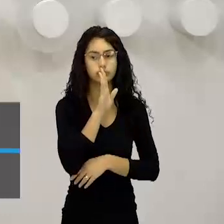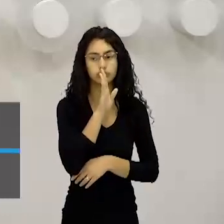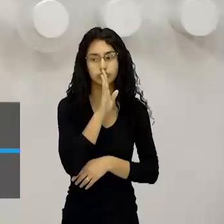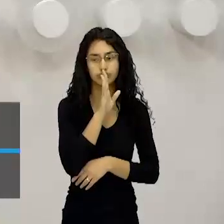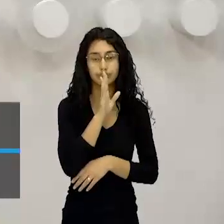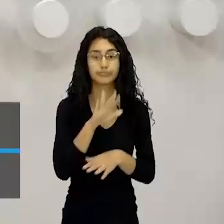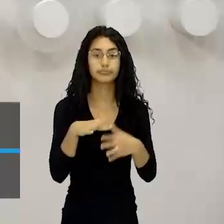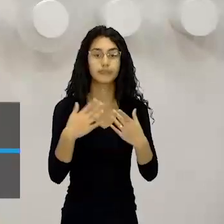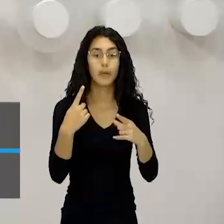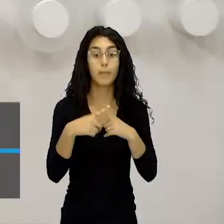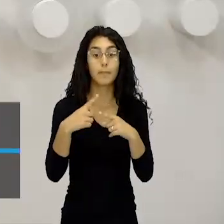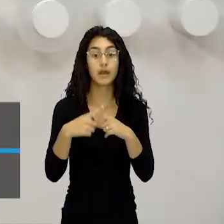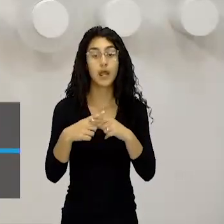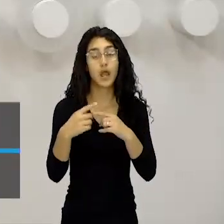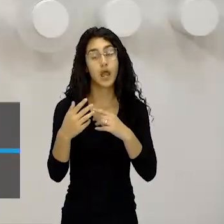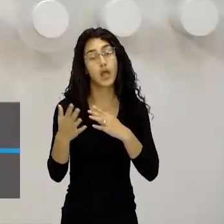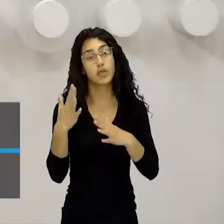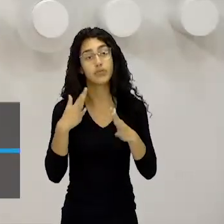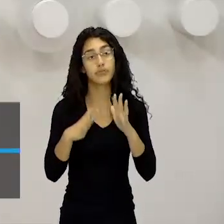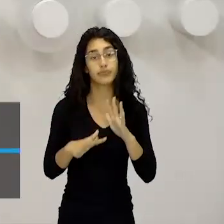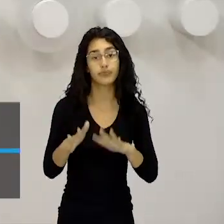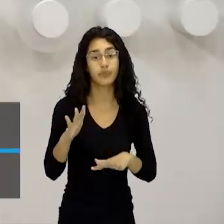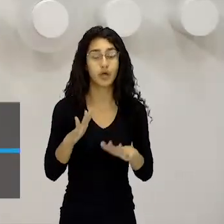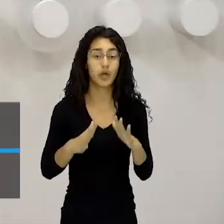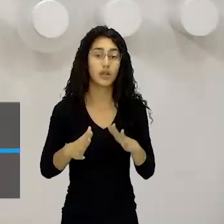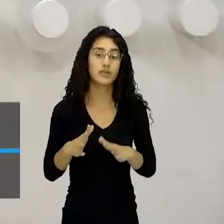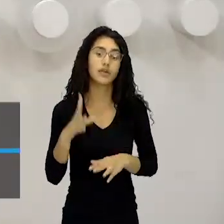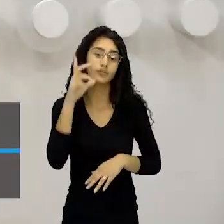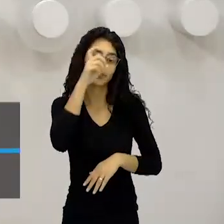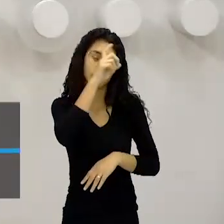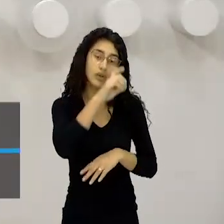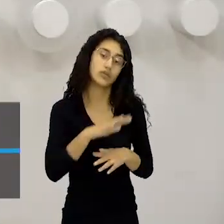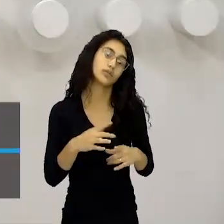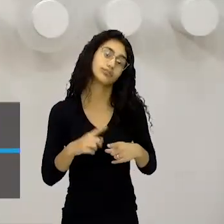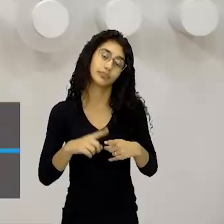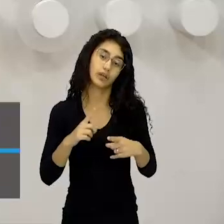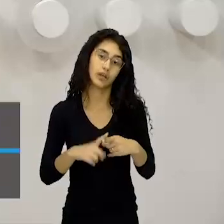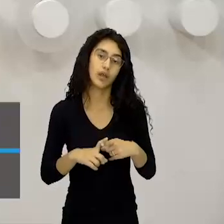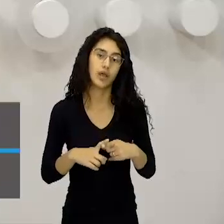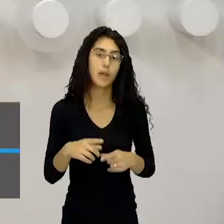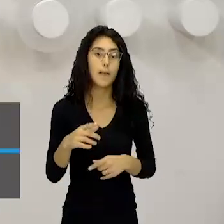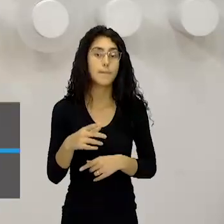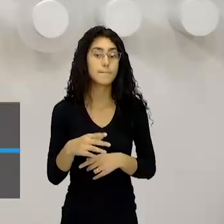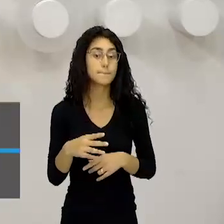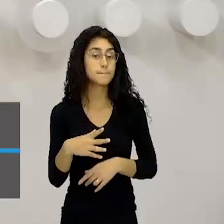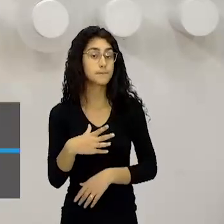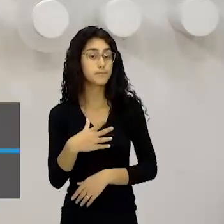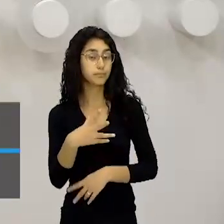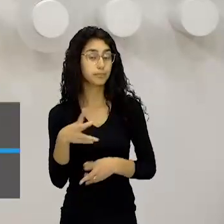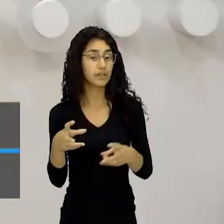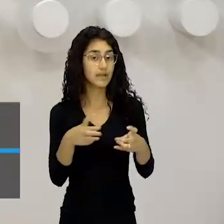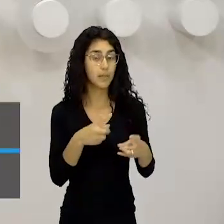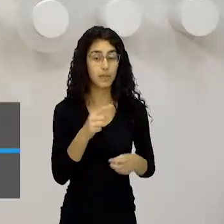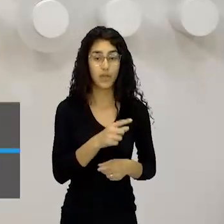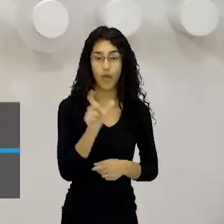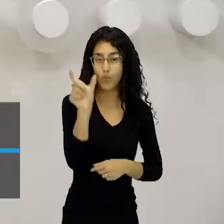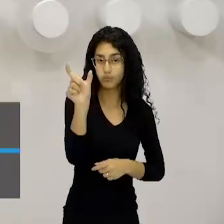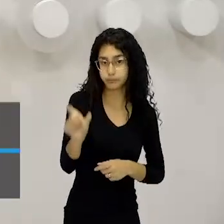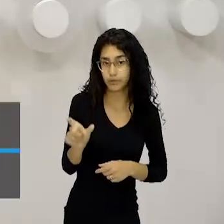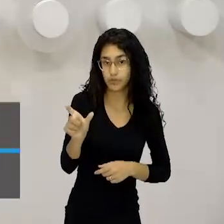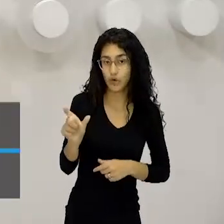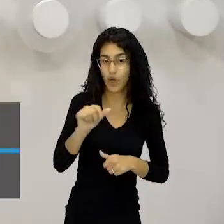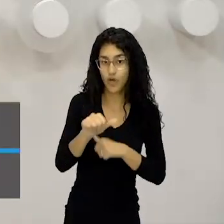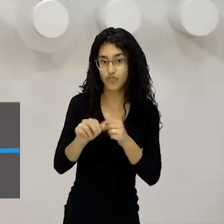às vezes, a criticidade parte dele. E ele precisa ver que no outro não vai ter crítica, para ele poder se abrir.